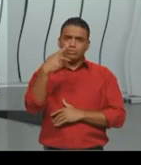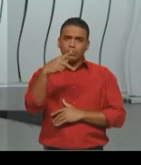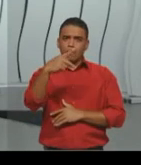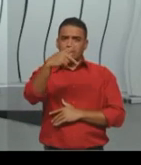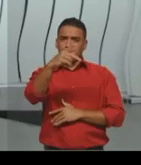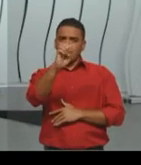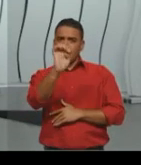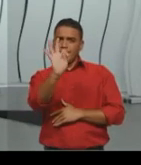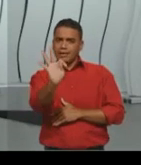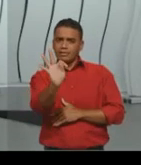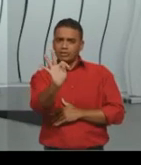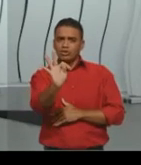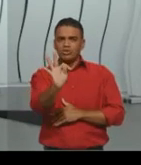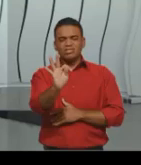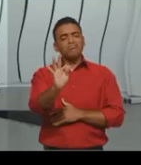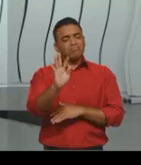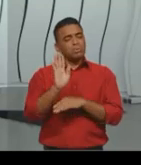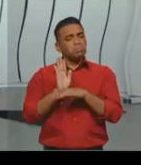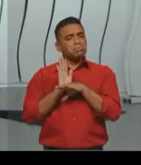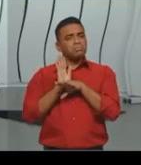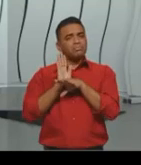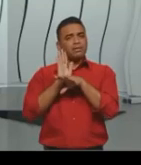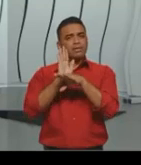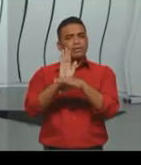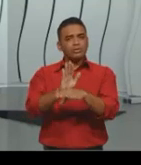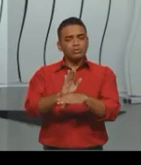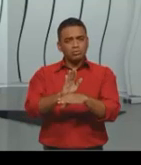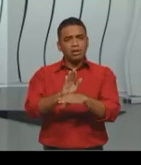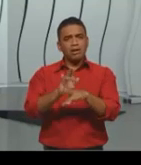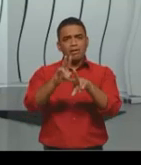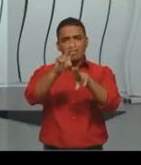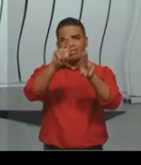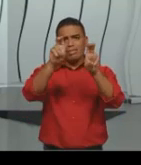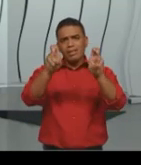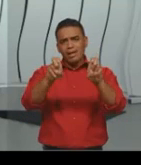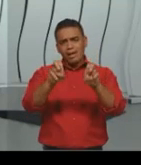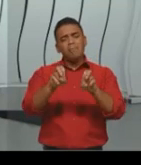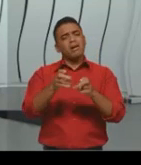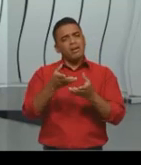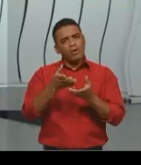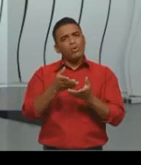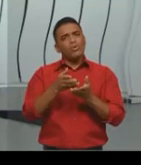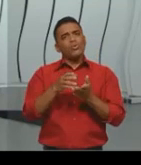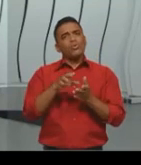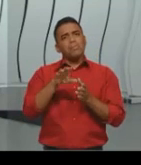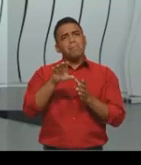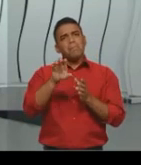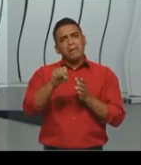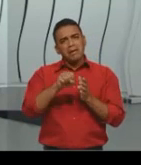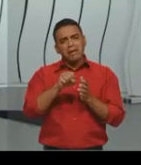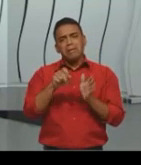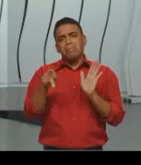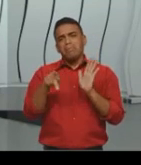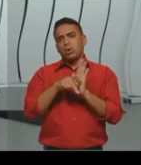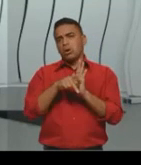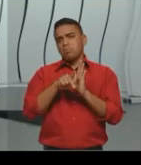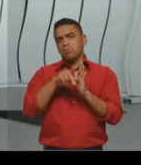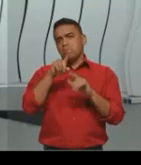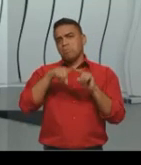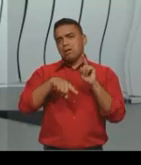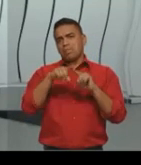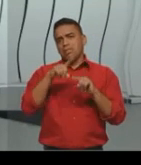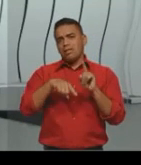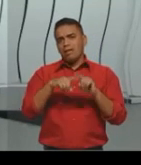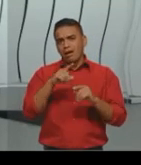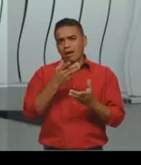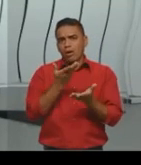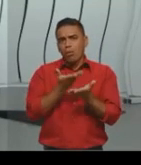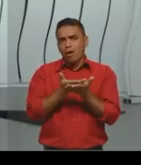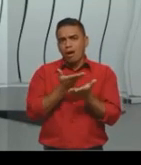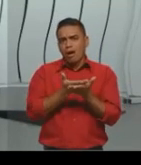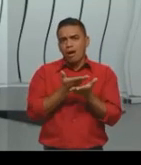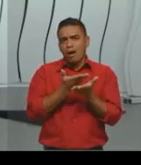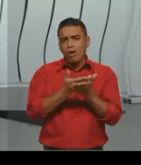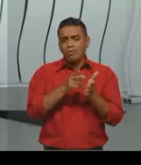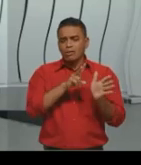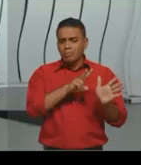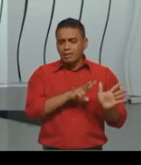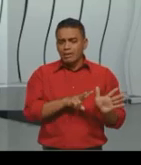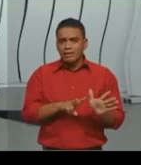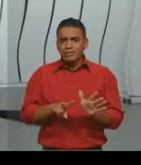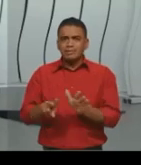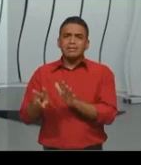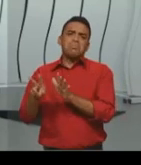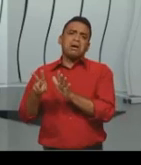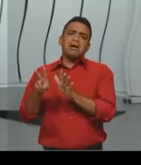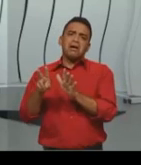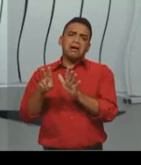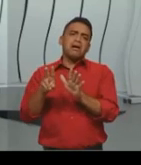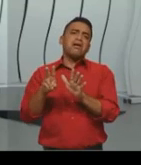que ajuda, né? Acho interessante. Alguns temas eu peguei do PET, fiz a aula e fiz a semana de acolhimento, que aí